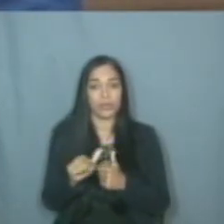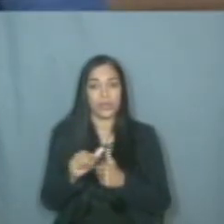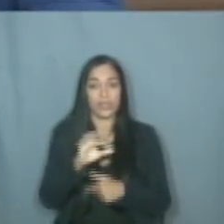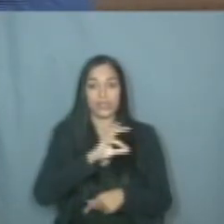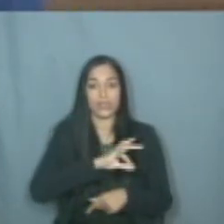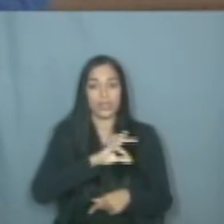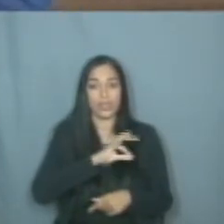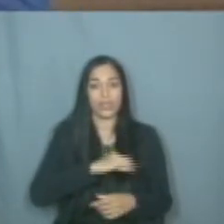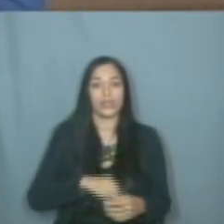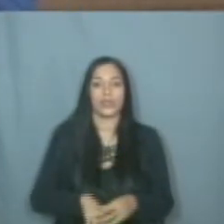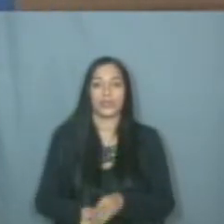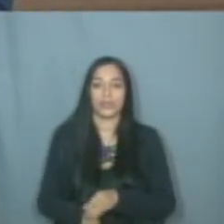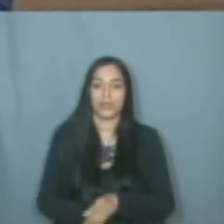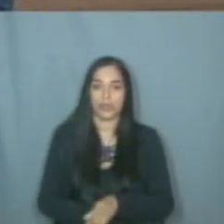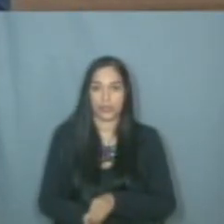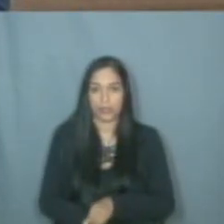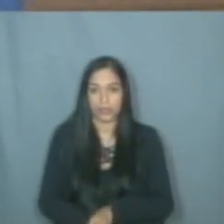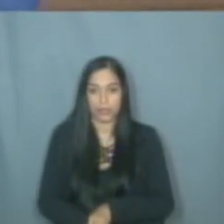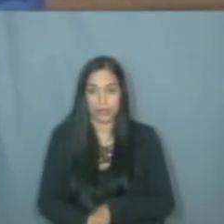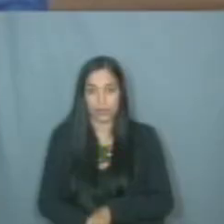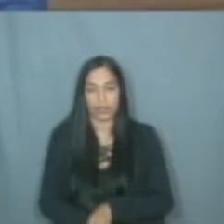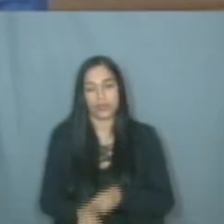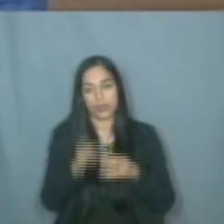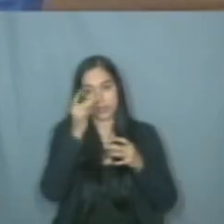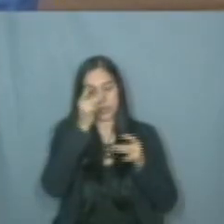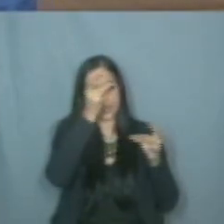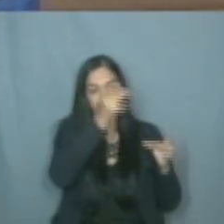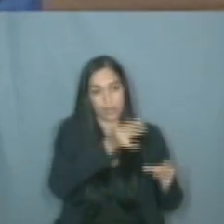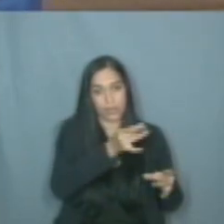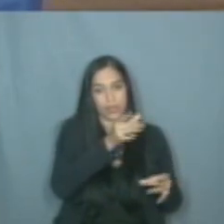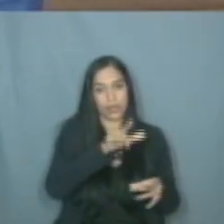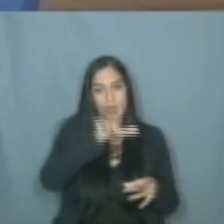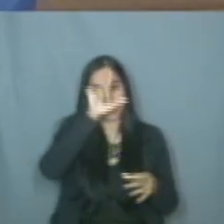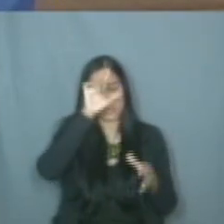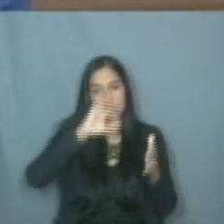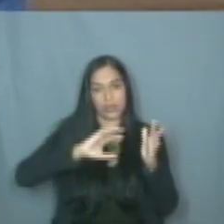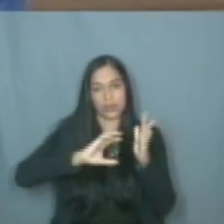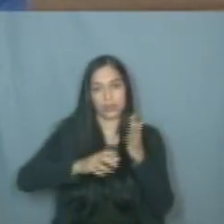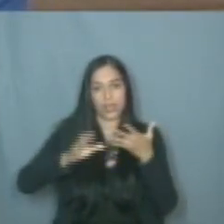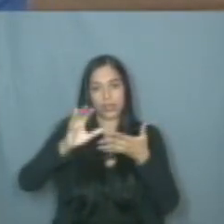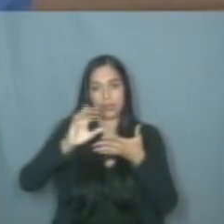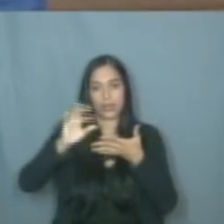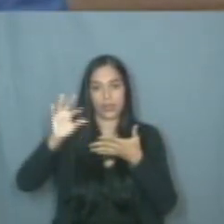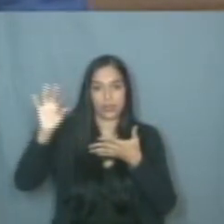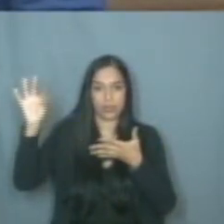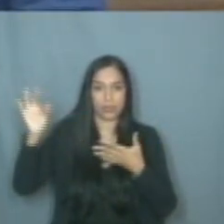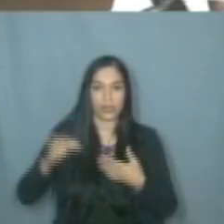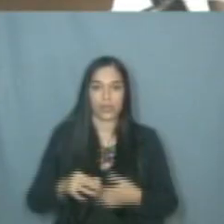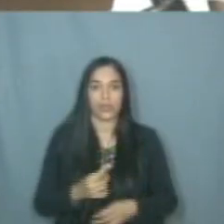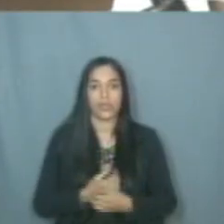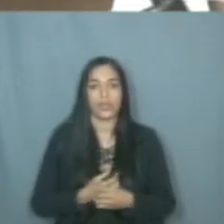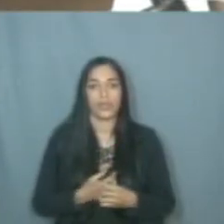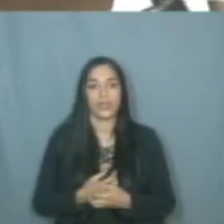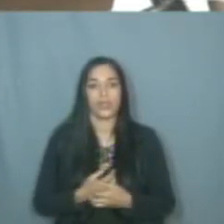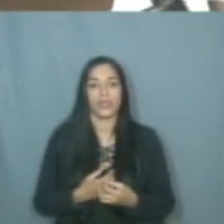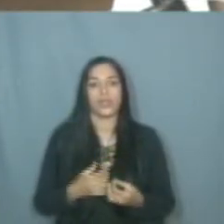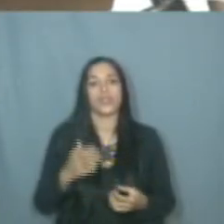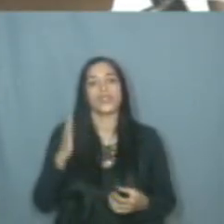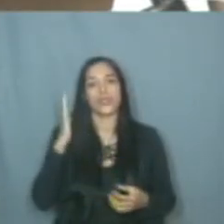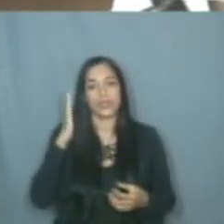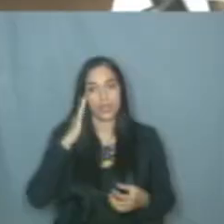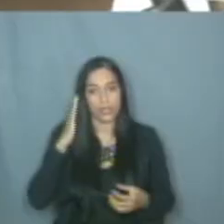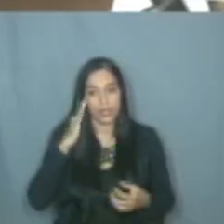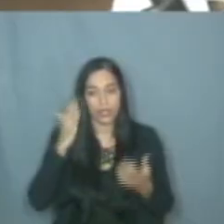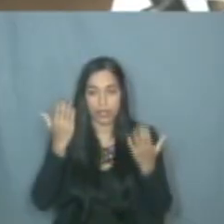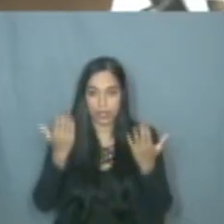Tem aqui a continuação, mas vou dar uma parte e depois acabo de ler para o líder do PSB, Rinaldo Júnior. Já entendi uma